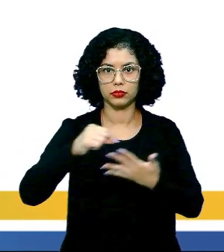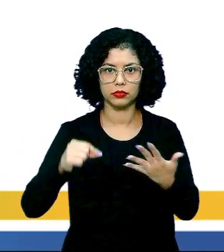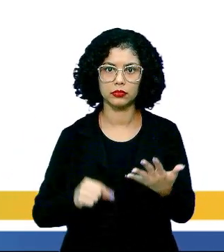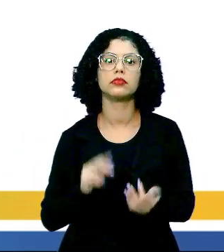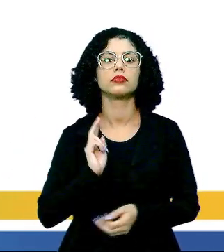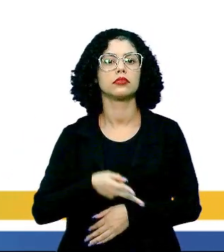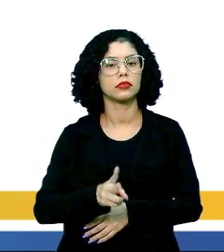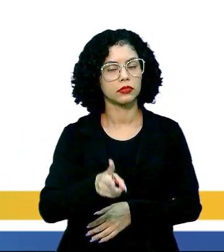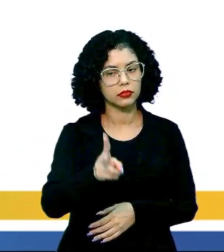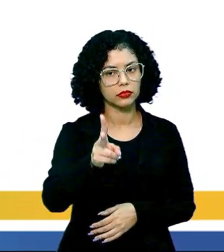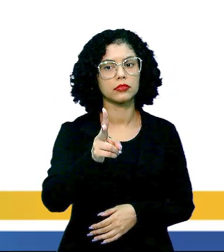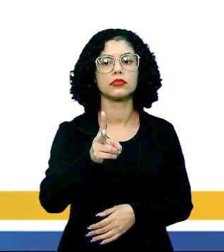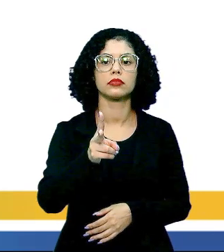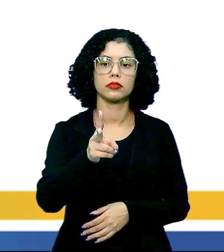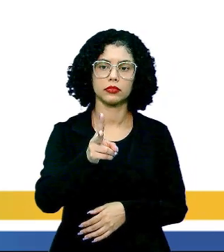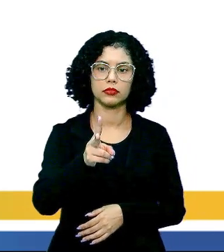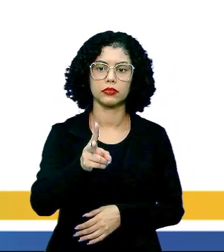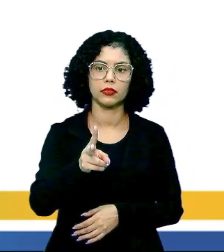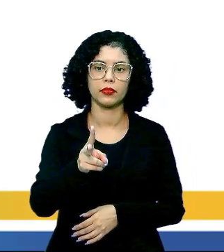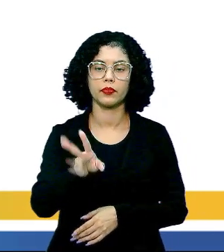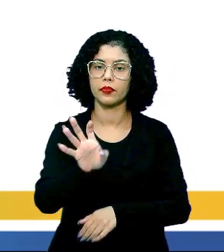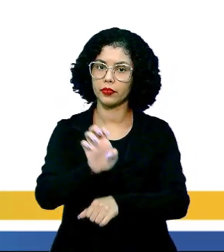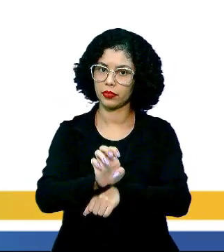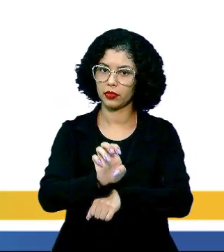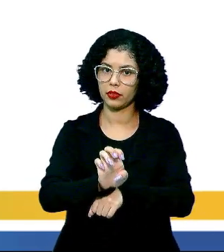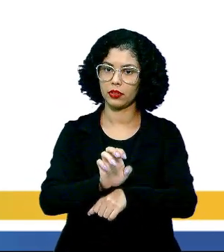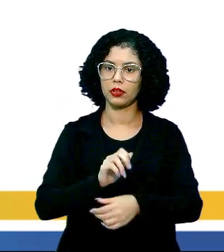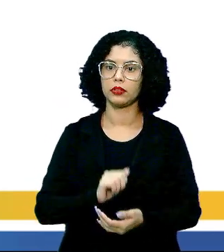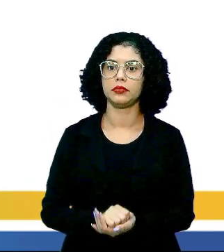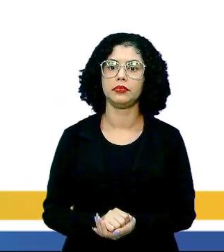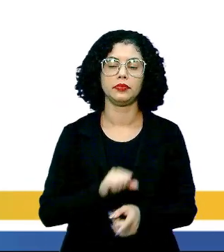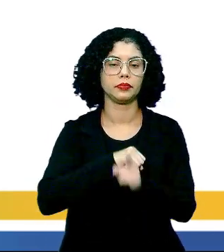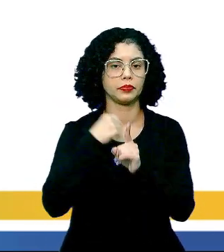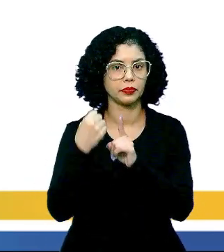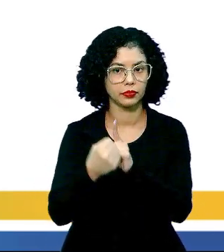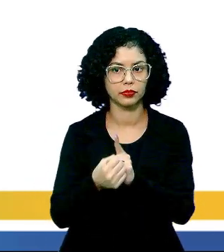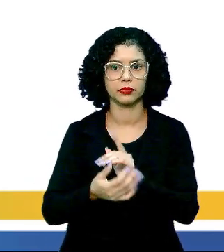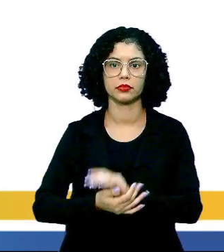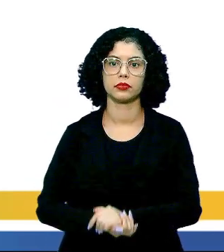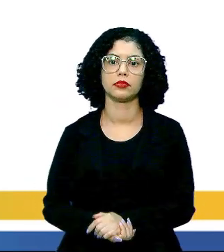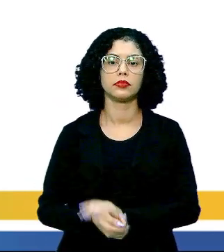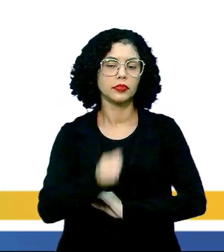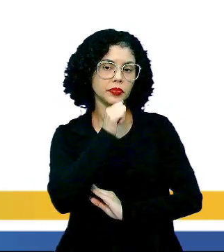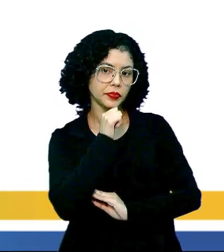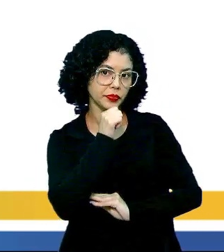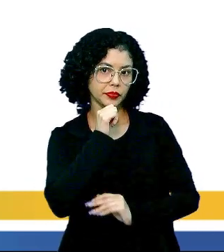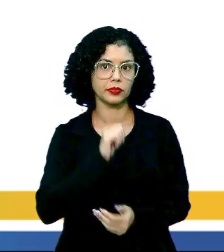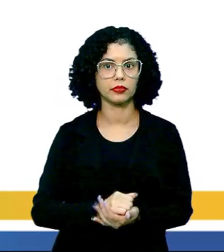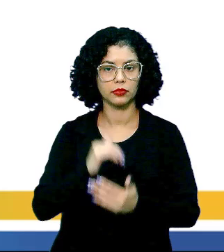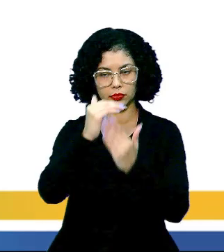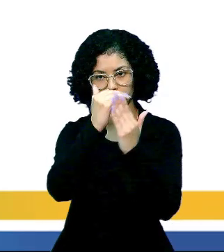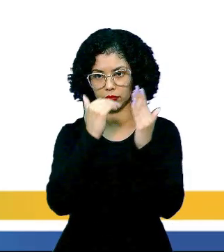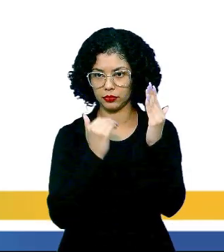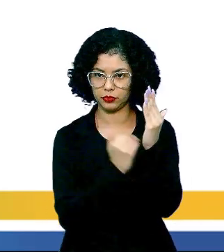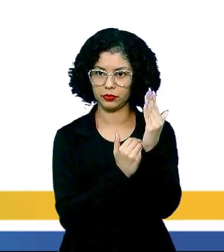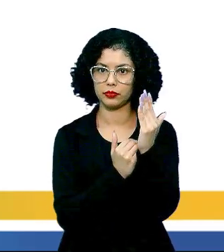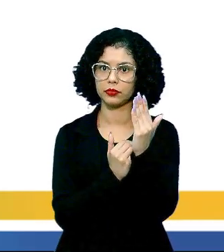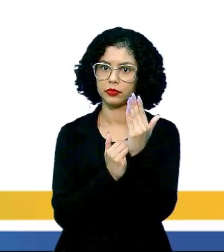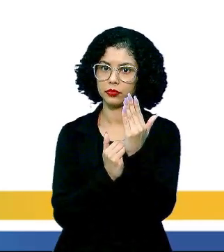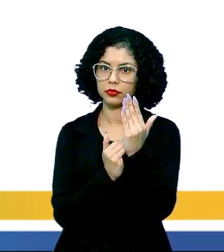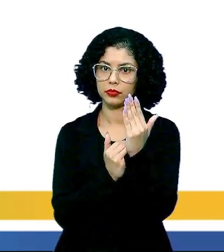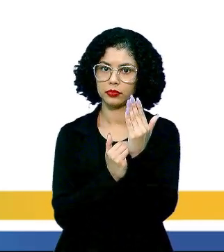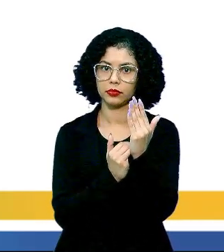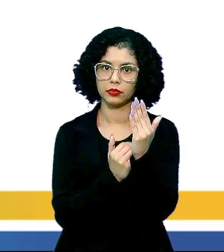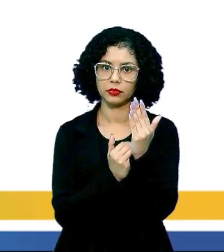elementos constitutivos de um Estado, de uma sociedade. E aí nós temos bem abaixo, nós